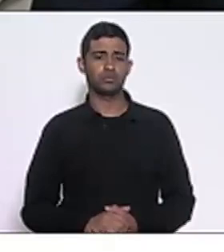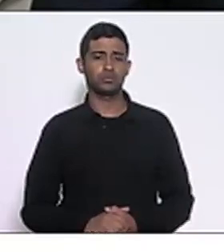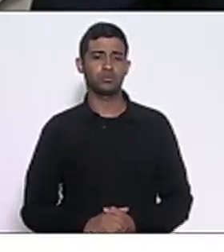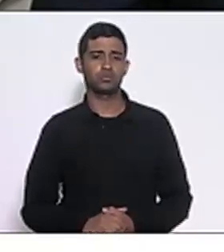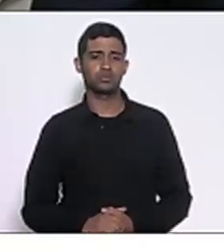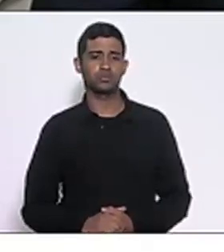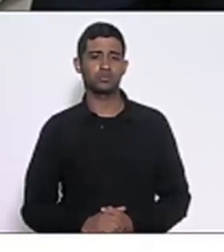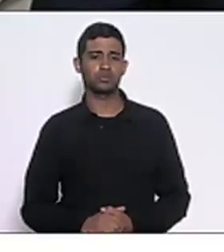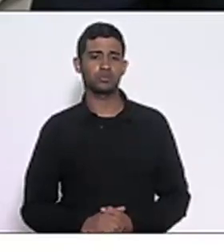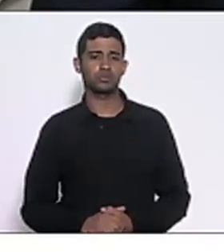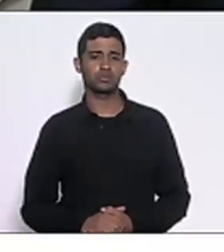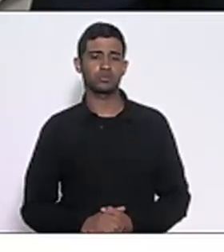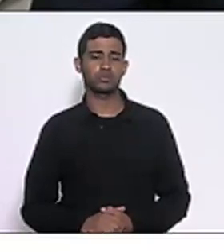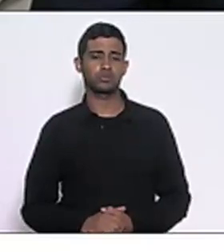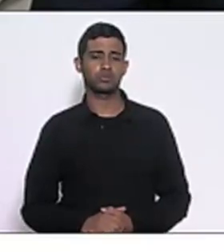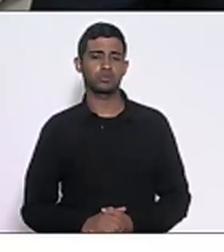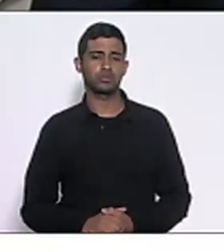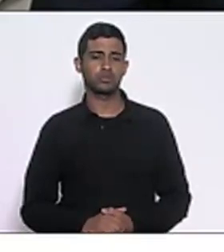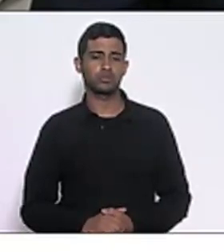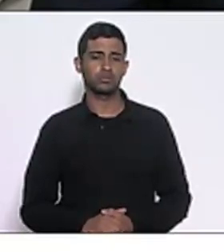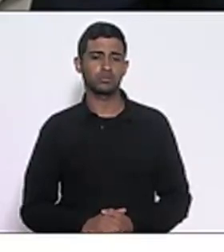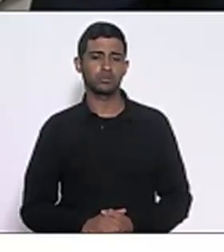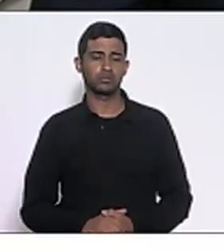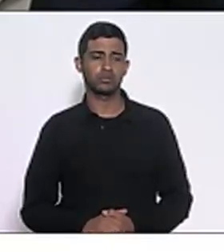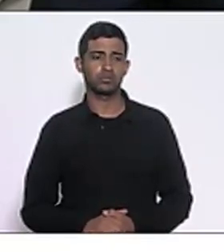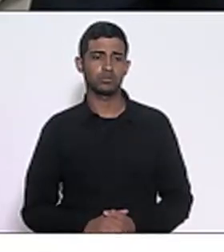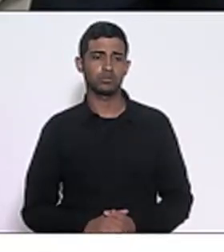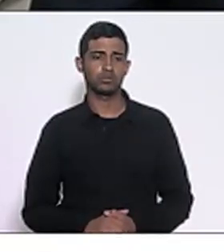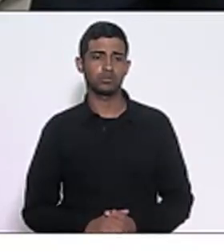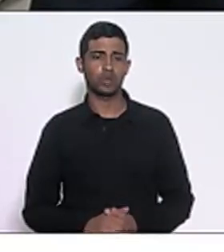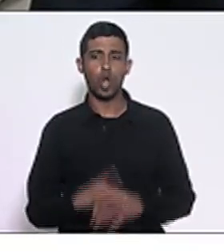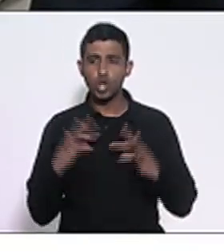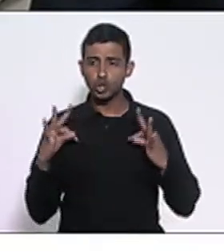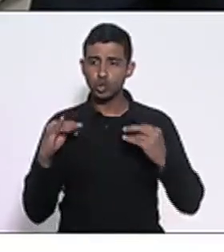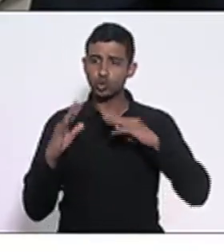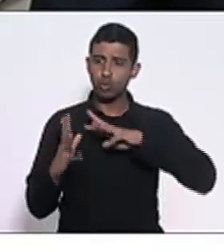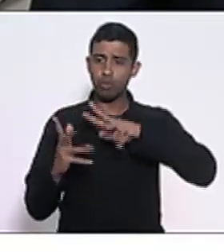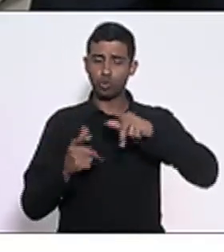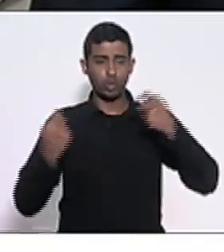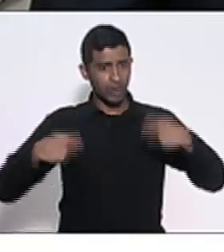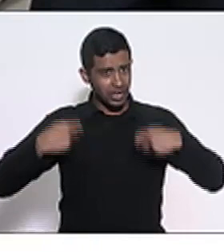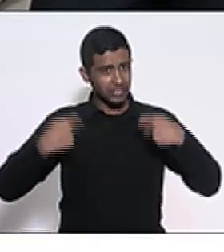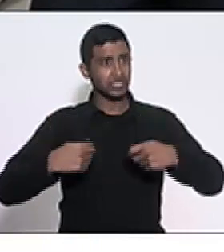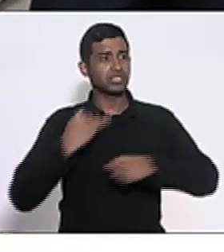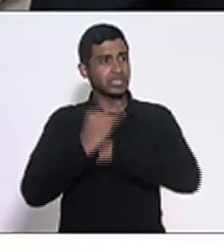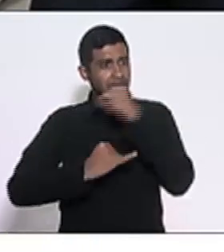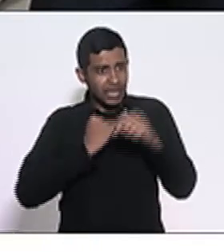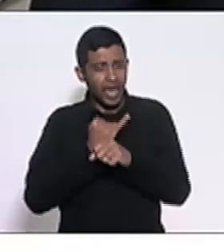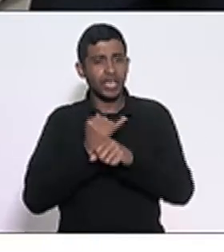no mundo que a informática não esteja presente.